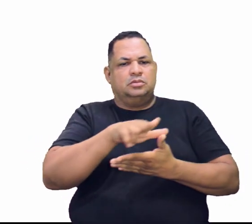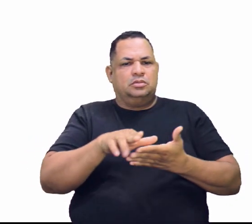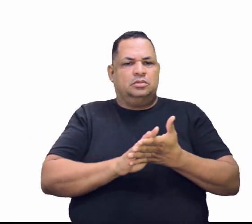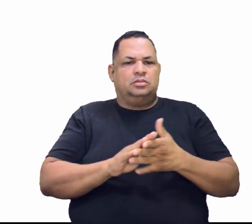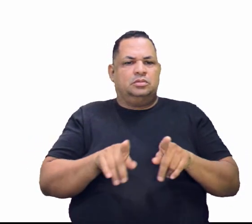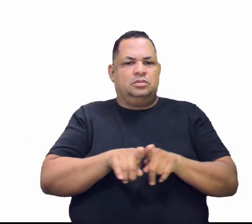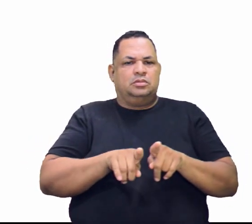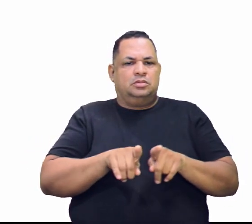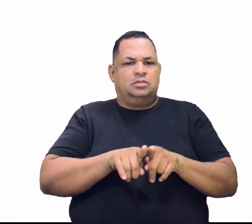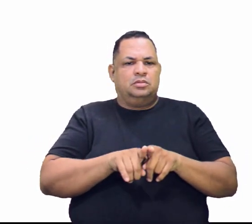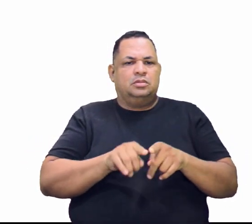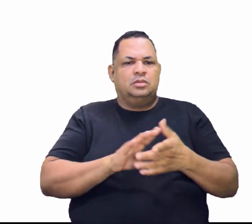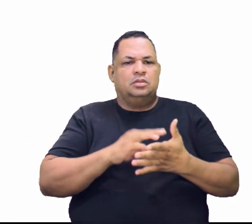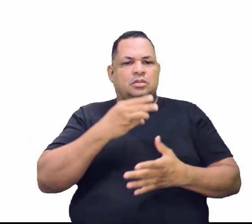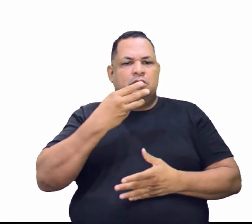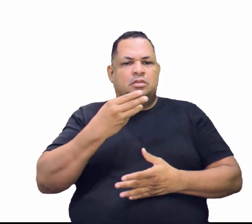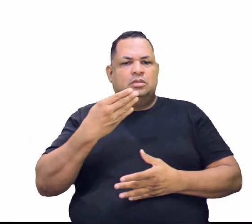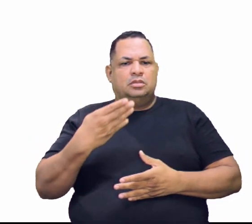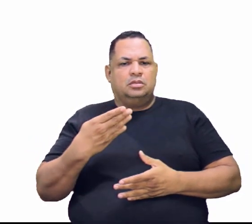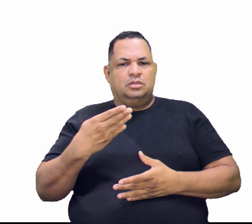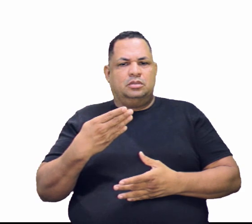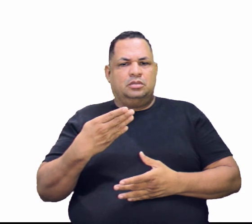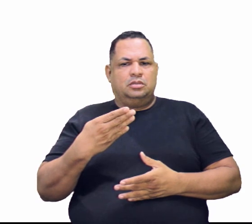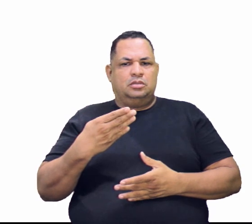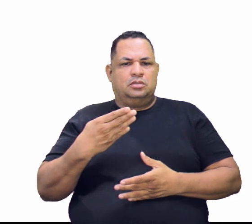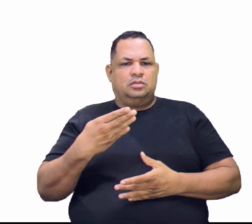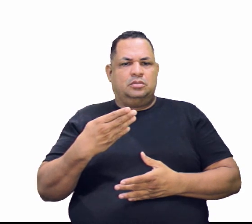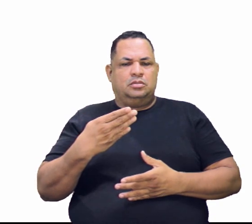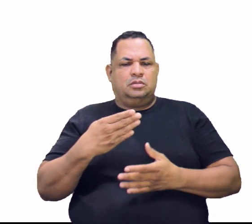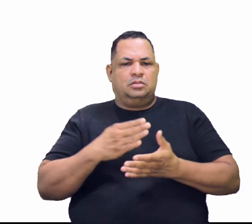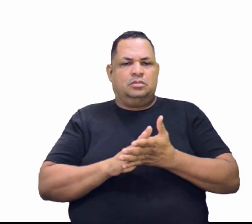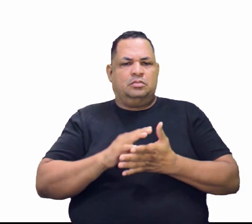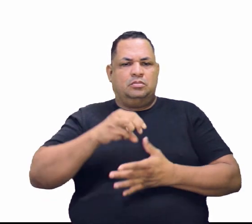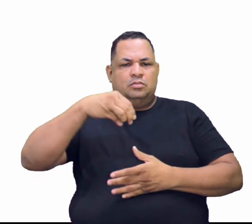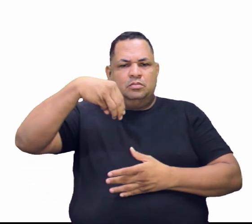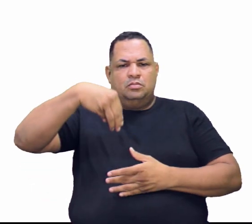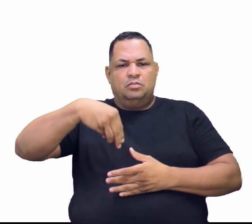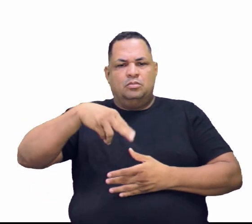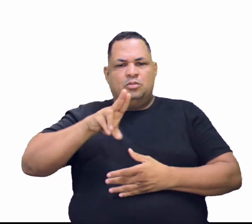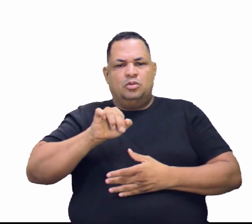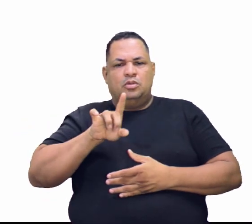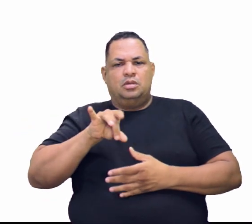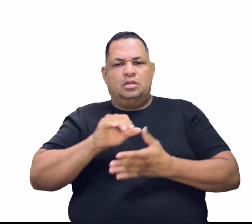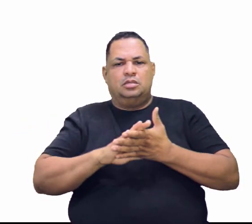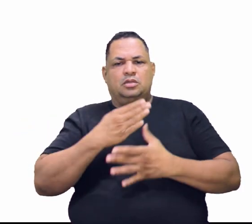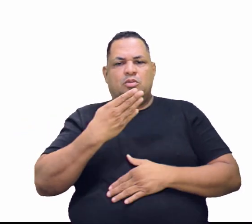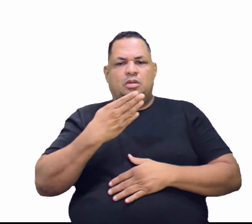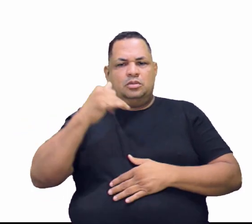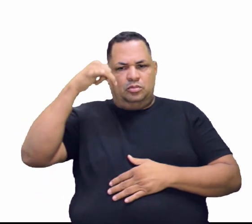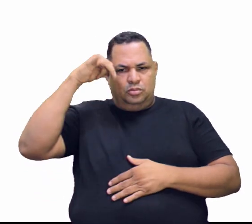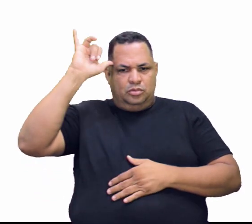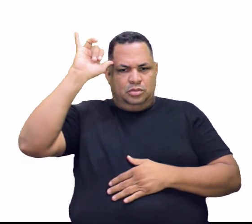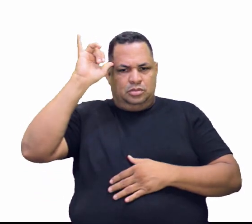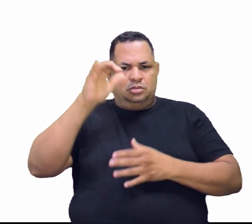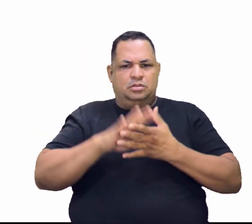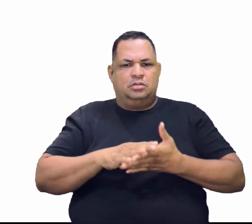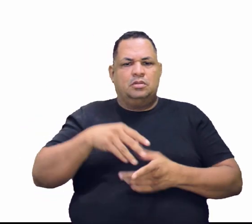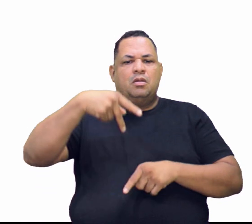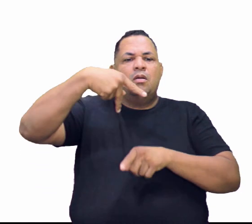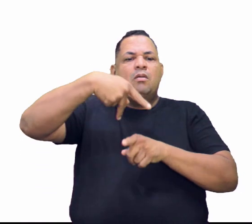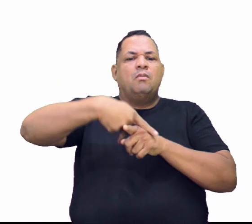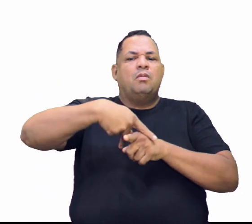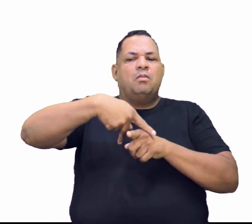os insetos, né, a praga da floresta, como o cupim e outros, acabam